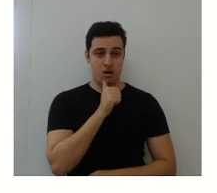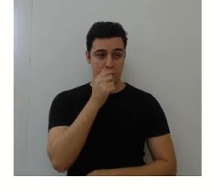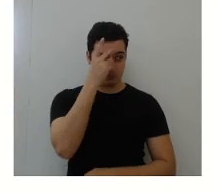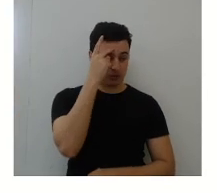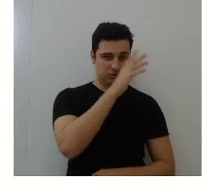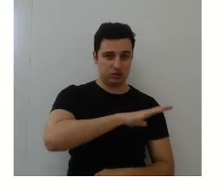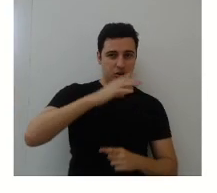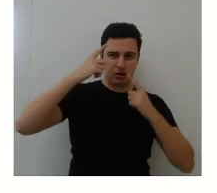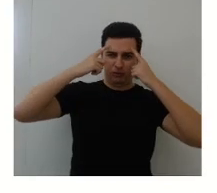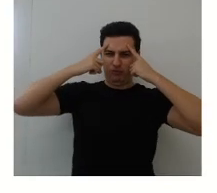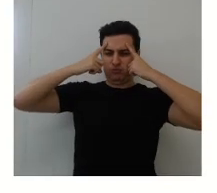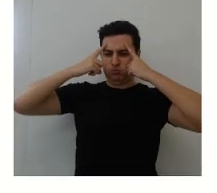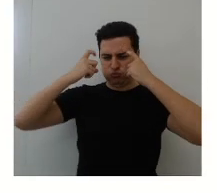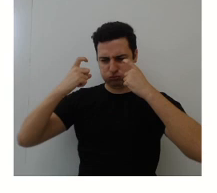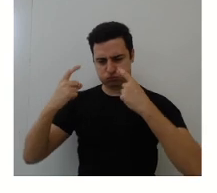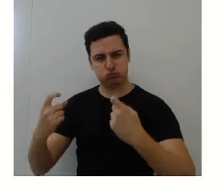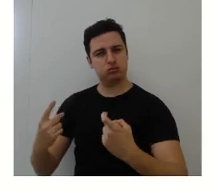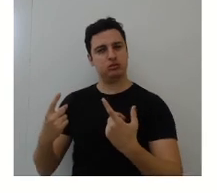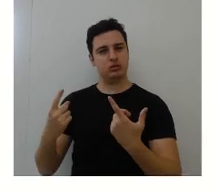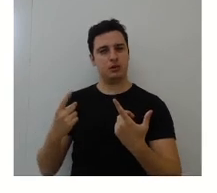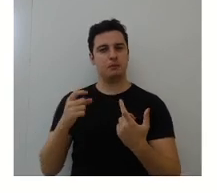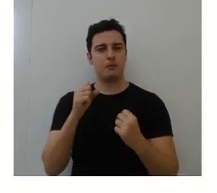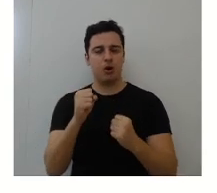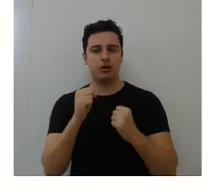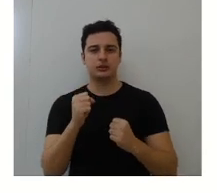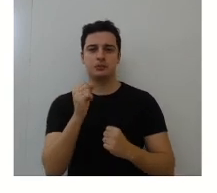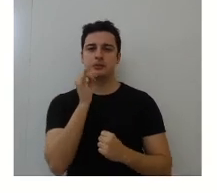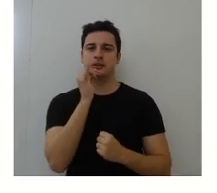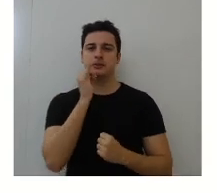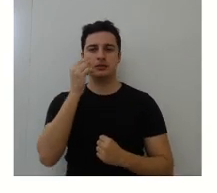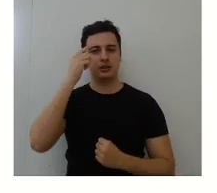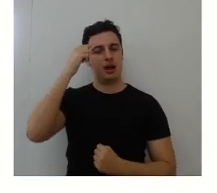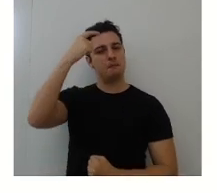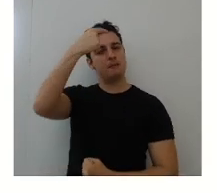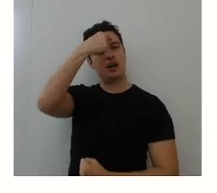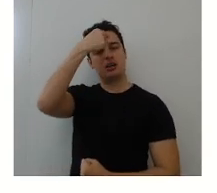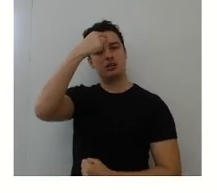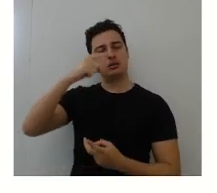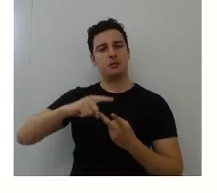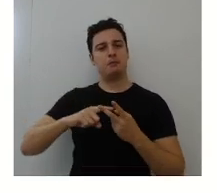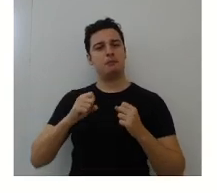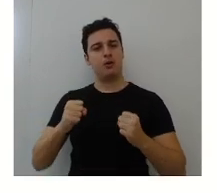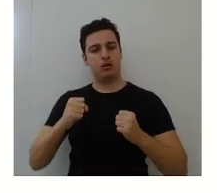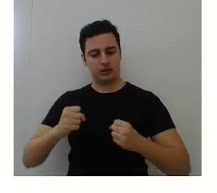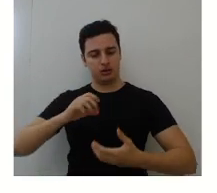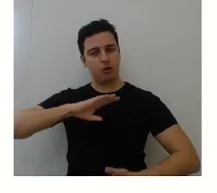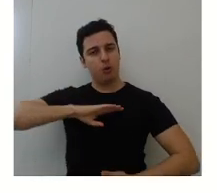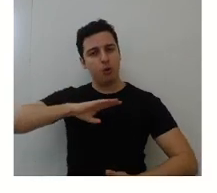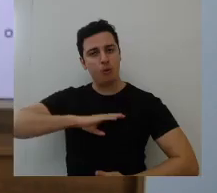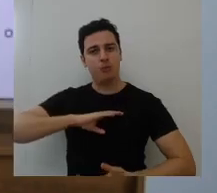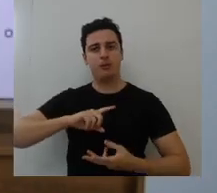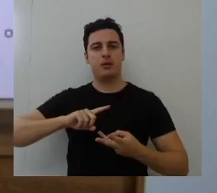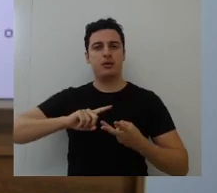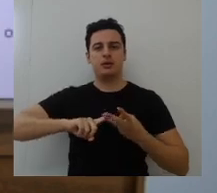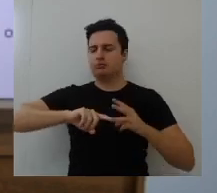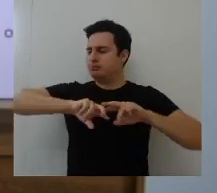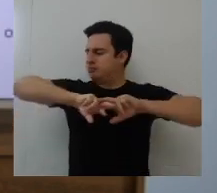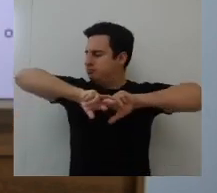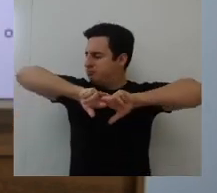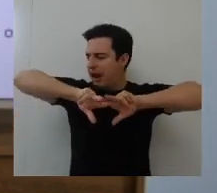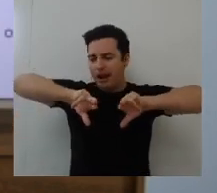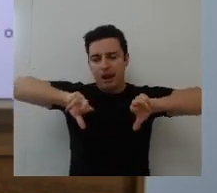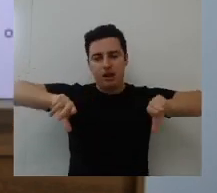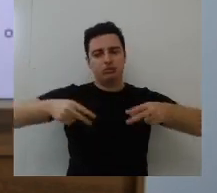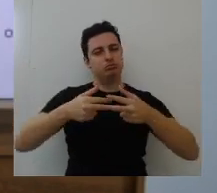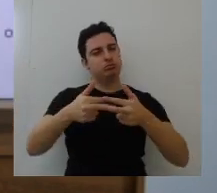níveis. Quando eu quero falar em todos os níveis, pode ser psicológica, pode ser física, pode ser de uma série de